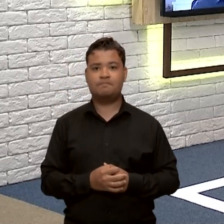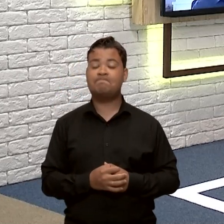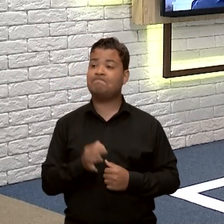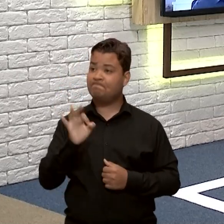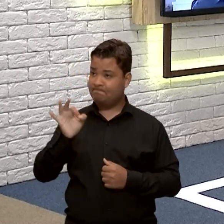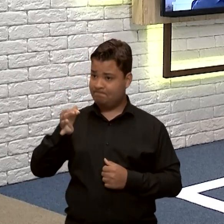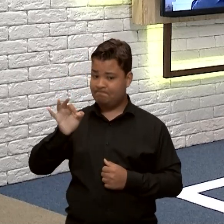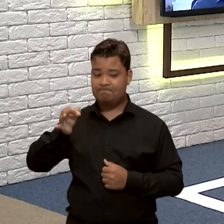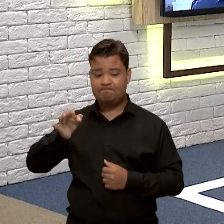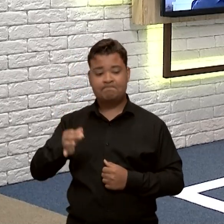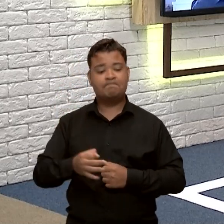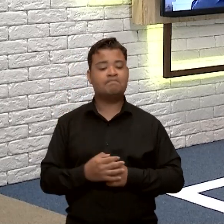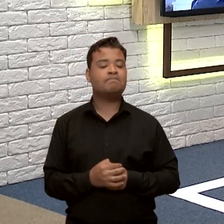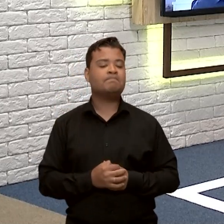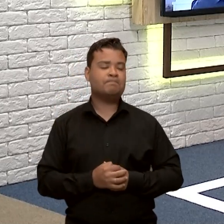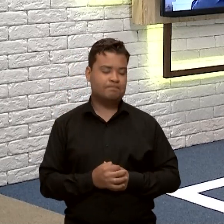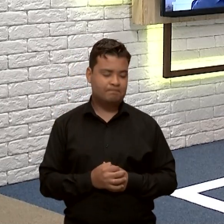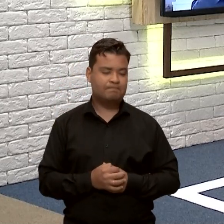Camila.